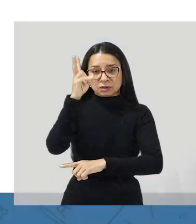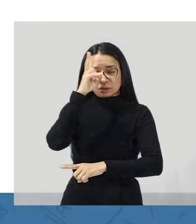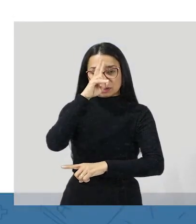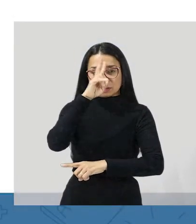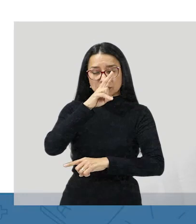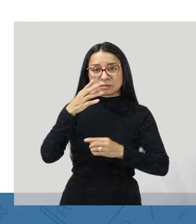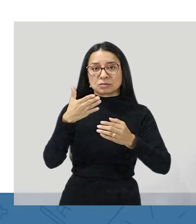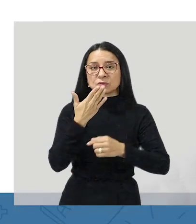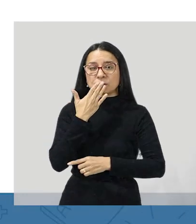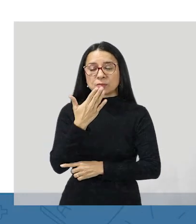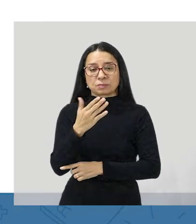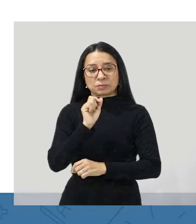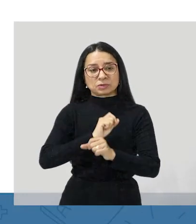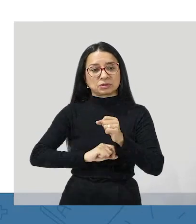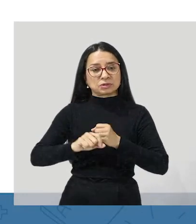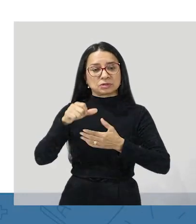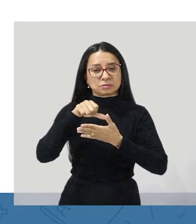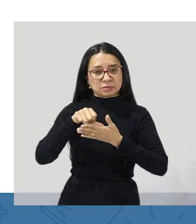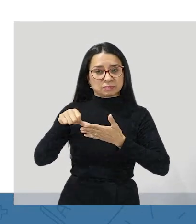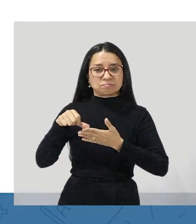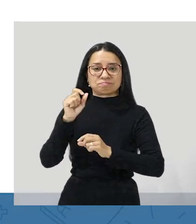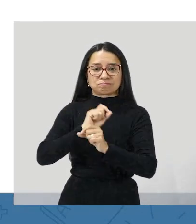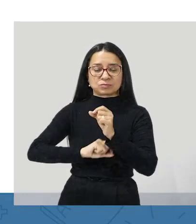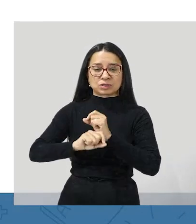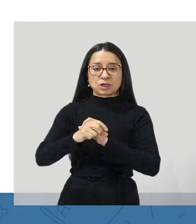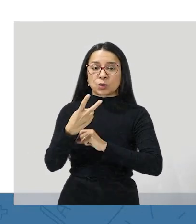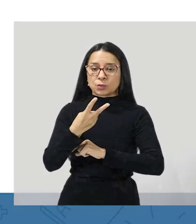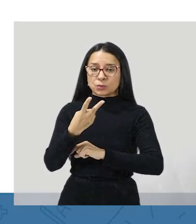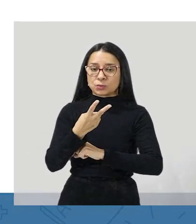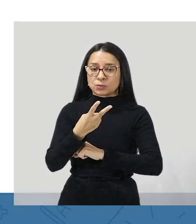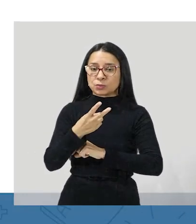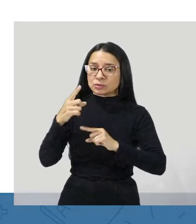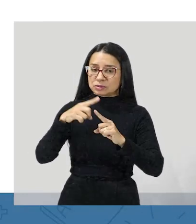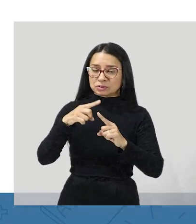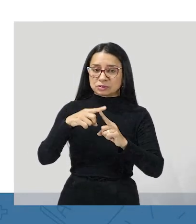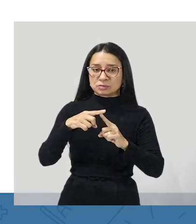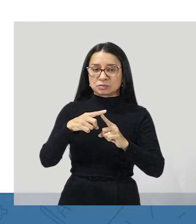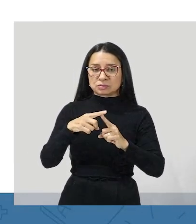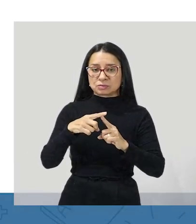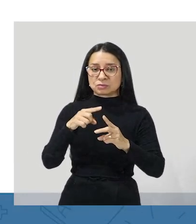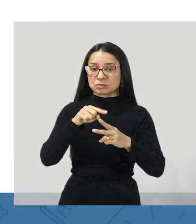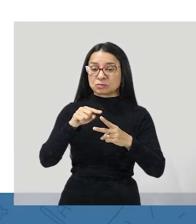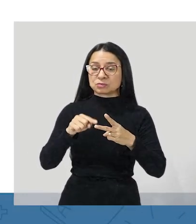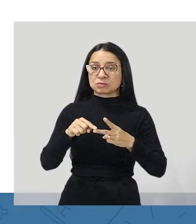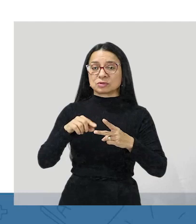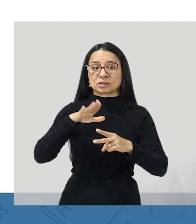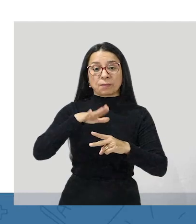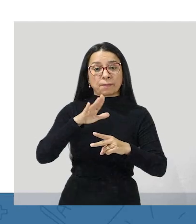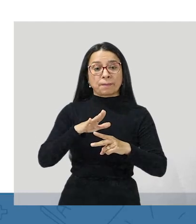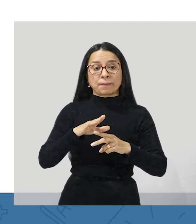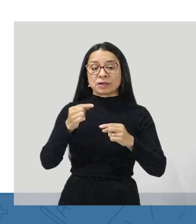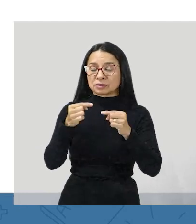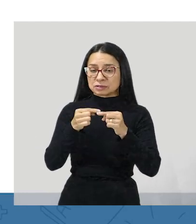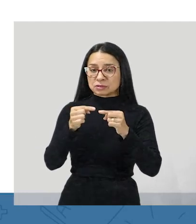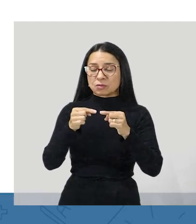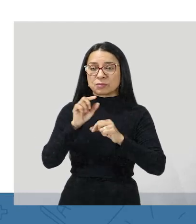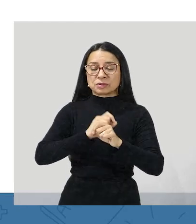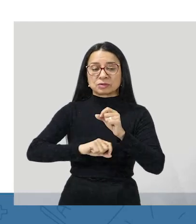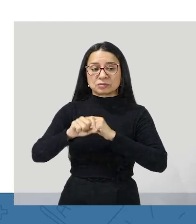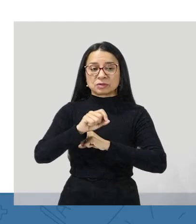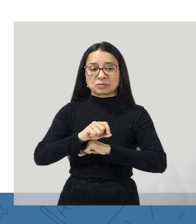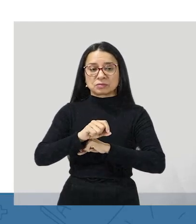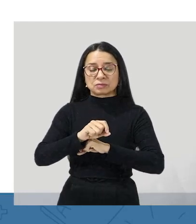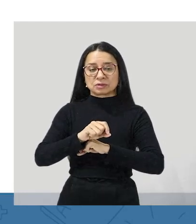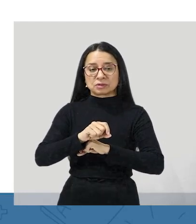2 formas? É aí que você acerta a questão. As 2 formas que mais se aproximam da leitura do quadrinho é o racismo